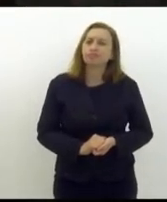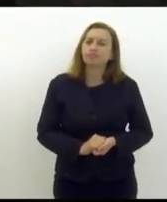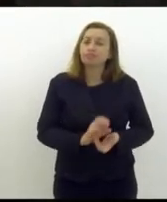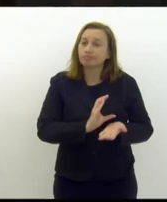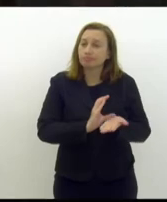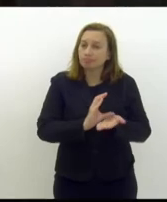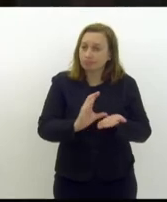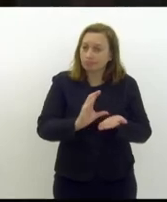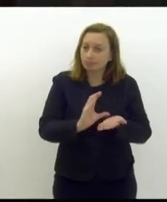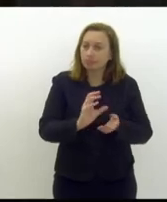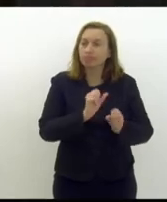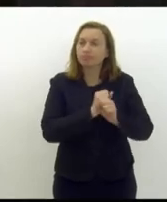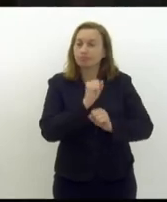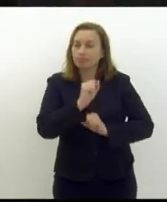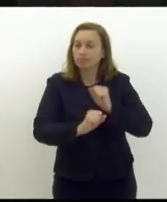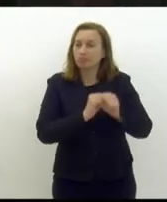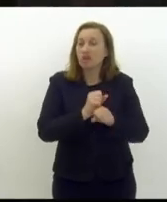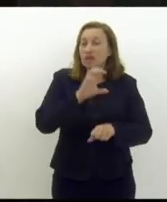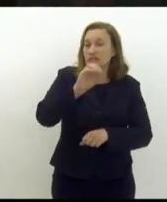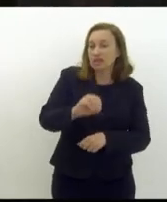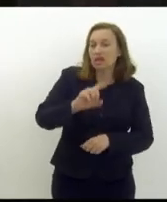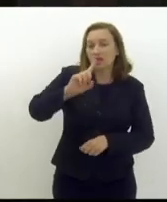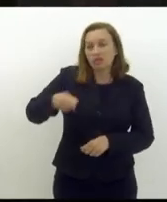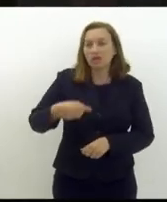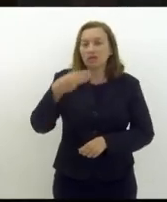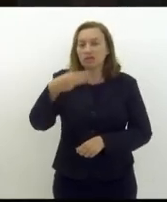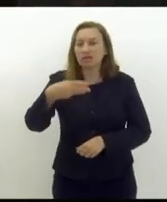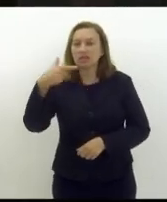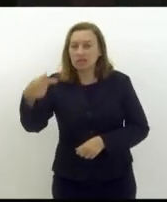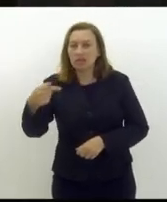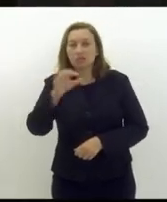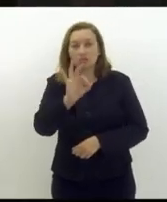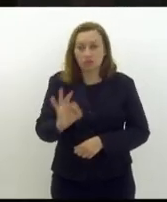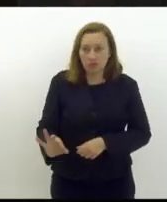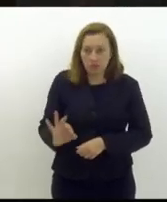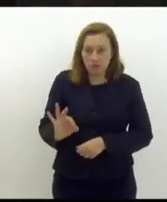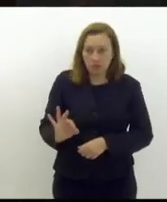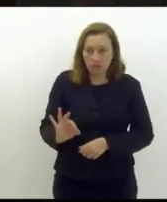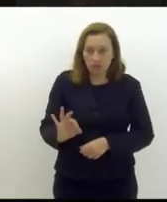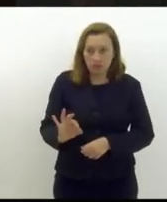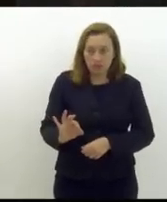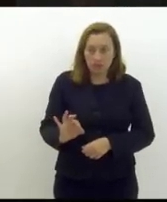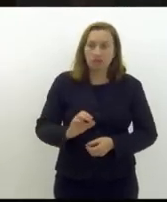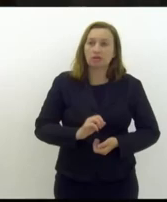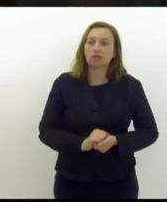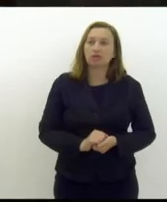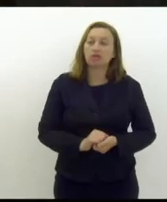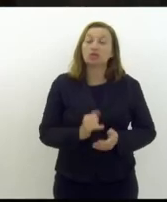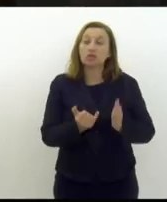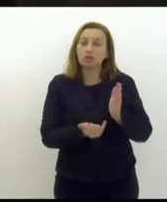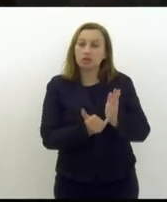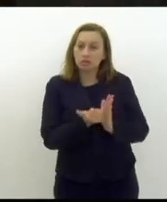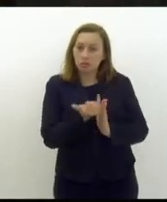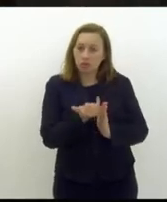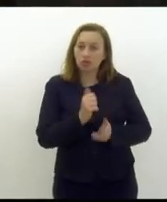orçamentária anual em 0,37% da receita de impostos